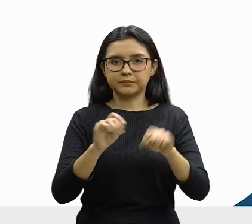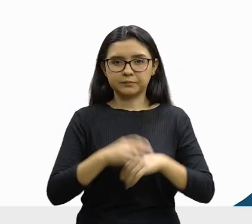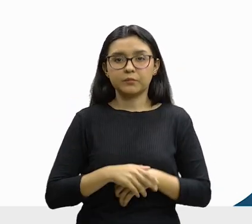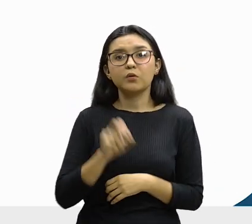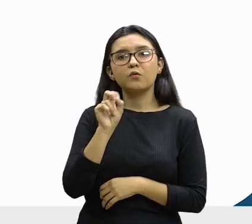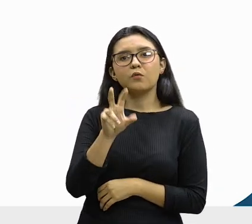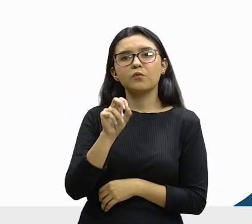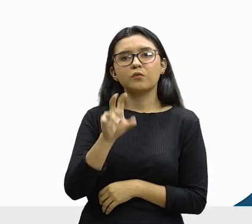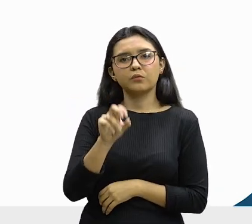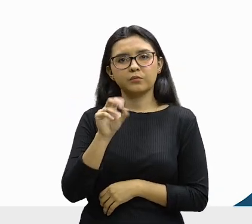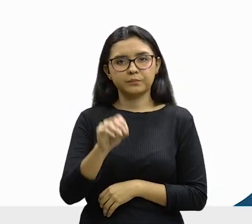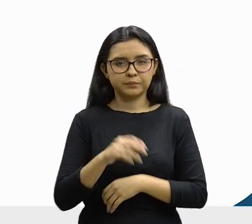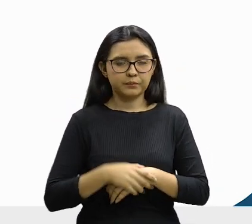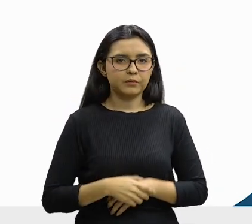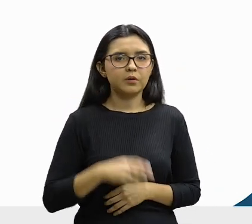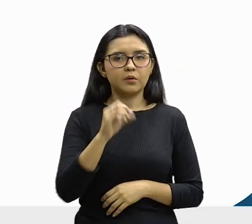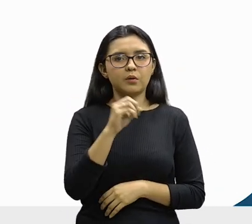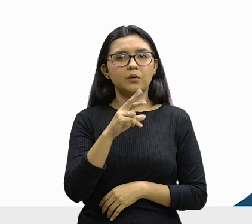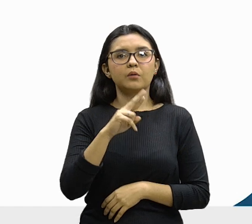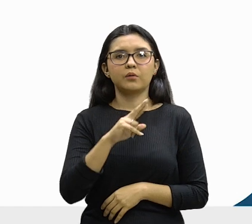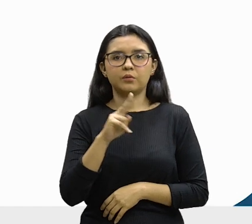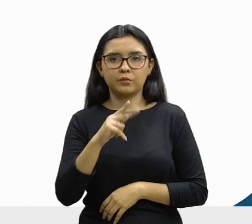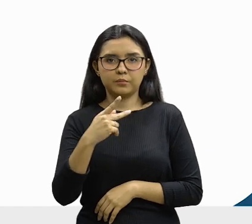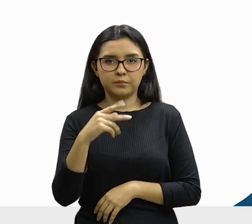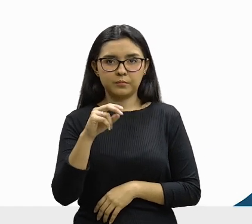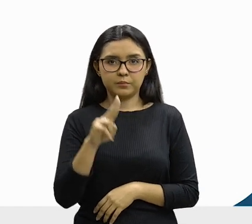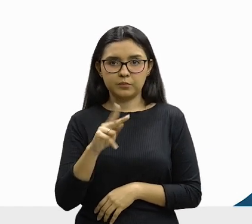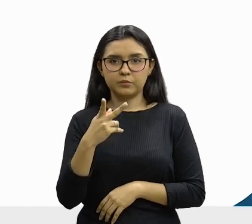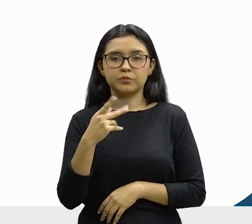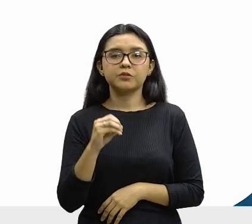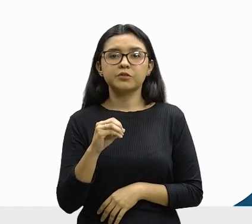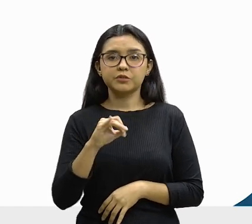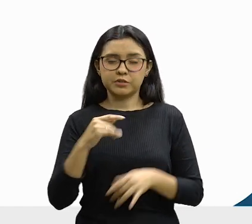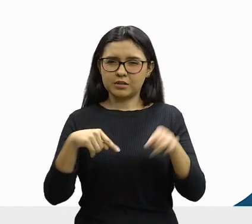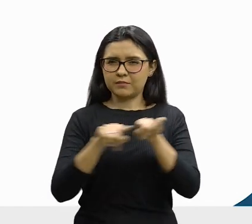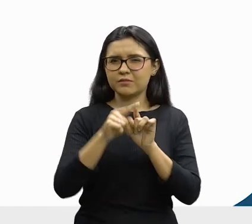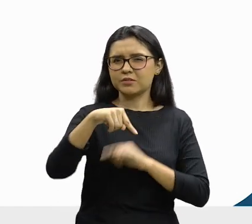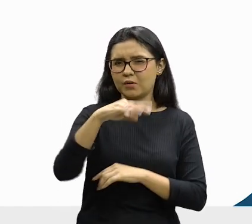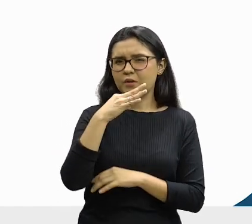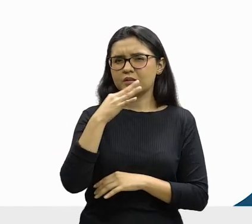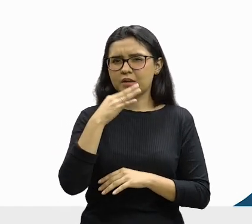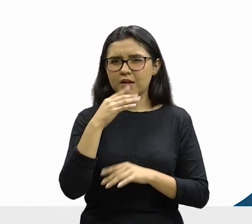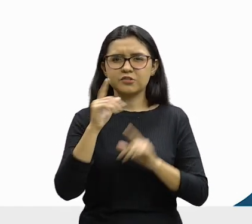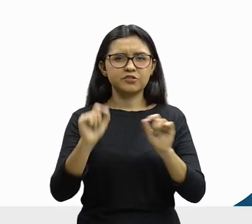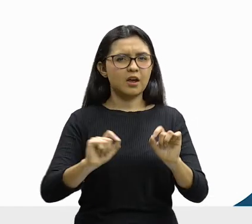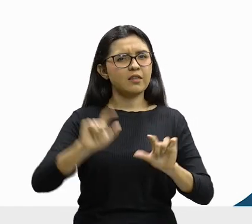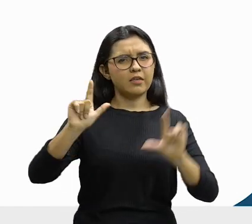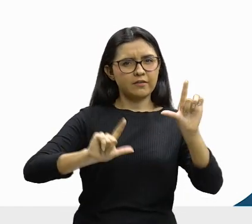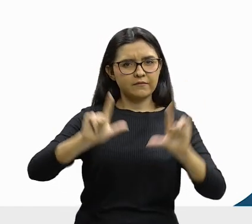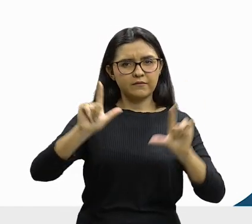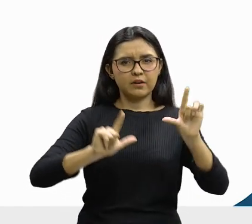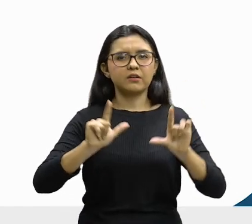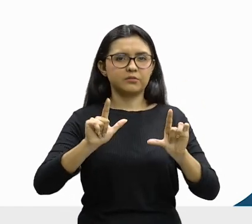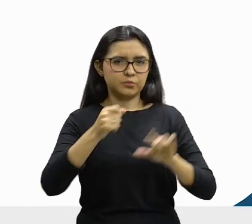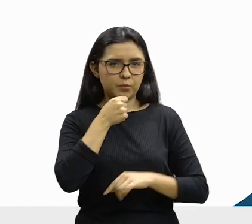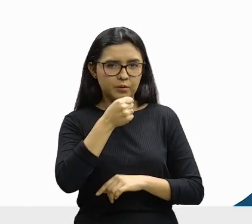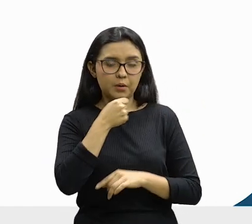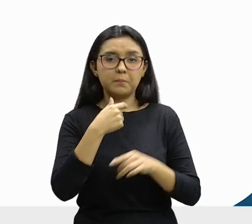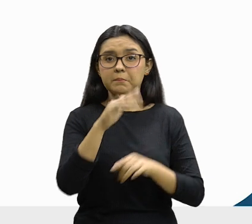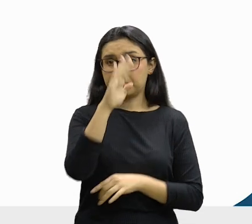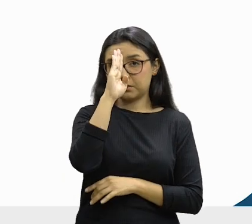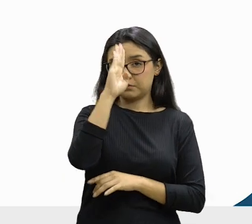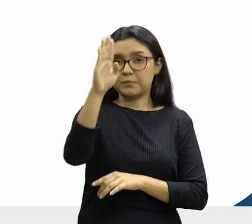vírus Oropouche, que com certeza você já deve ter ouvido falar aí nos jornais, um grande número de casos, principalmente